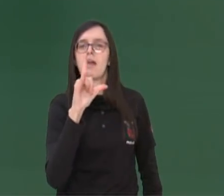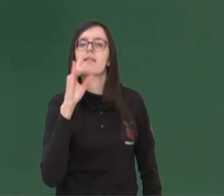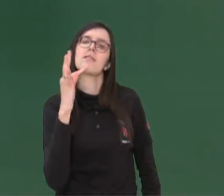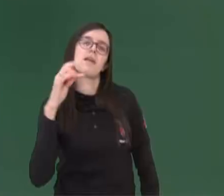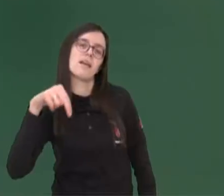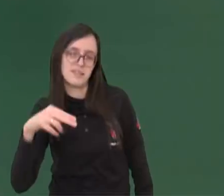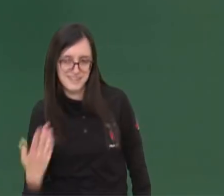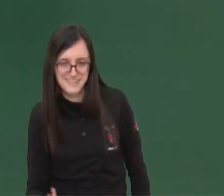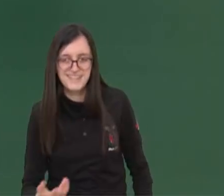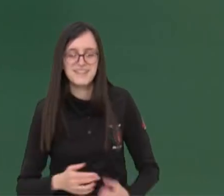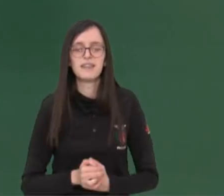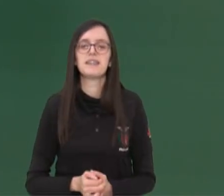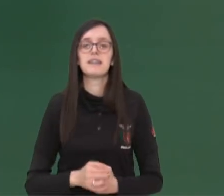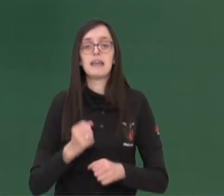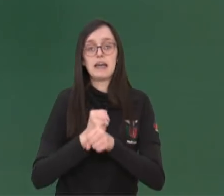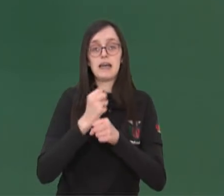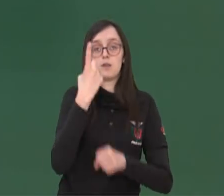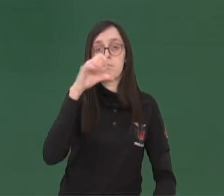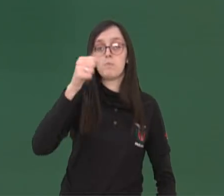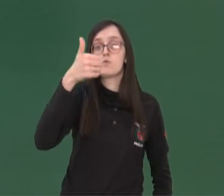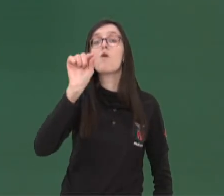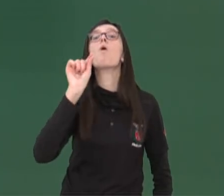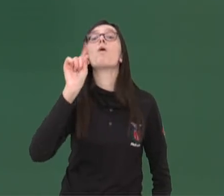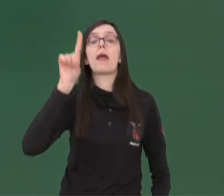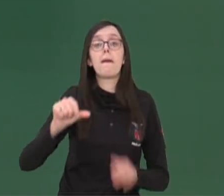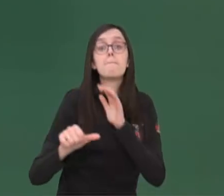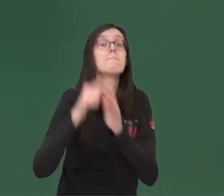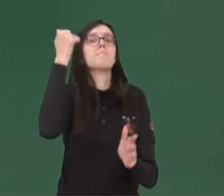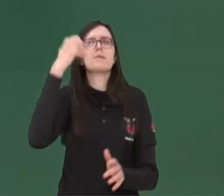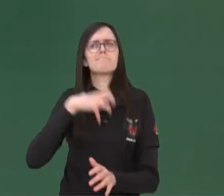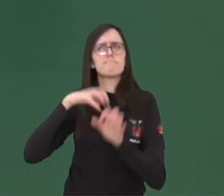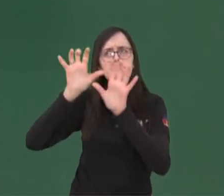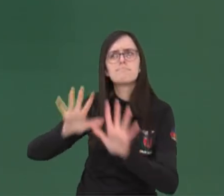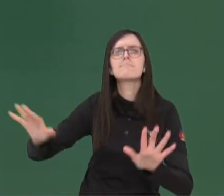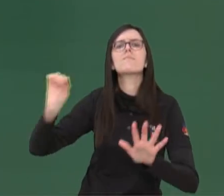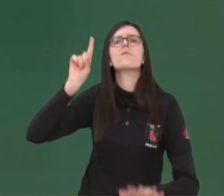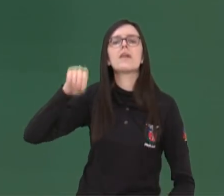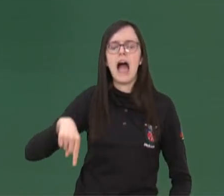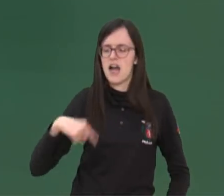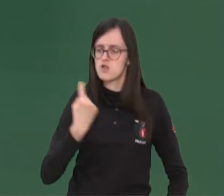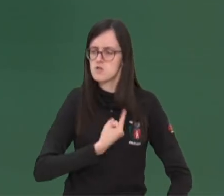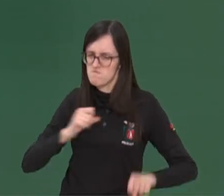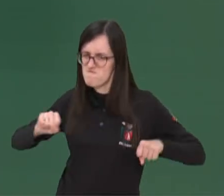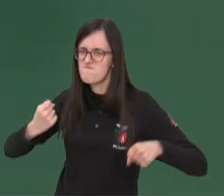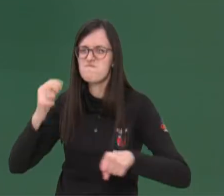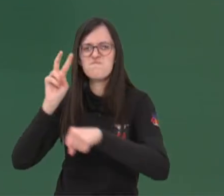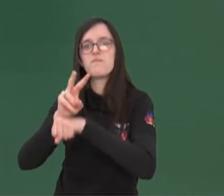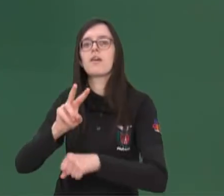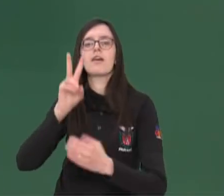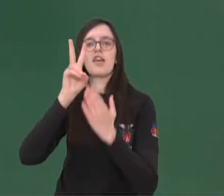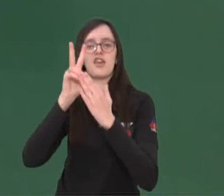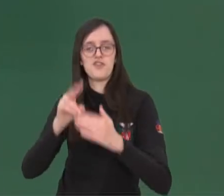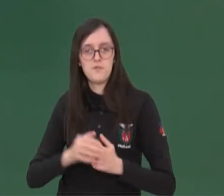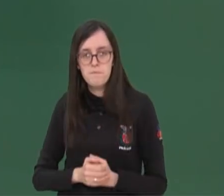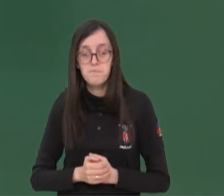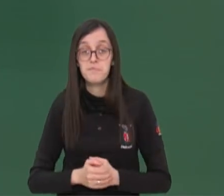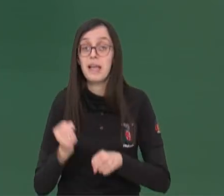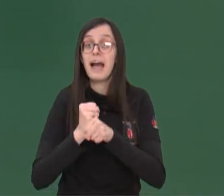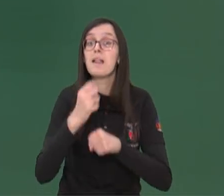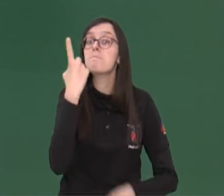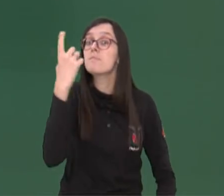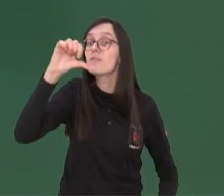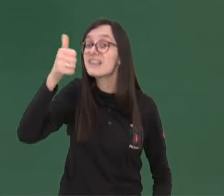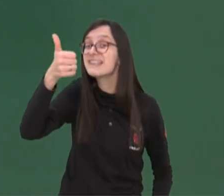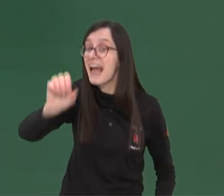SPI-LTN. Então, 1910, você tem uma primeira ideia de vamos proteger os índios.